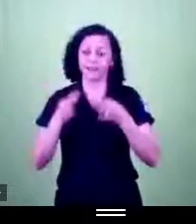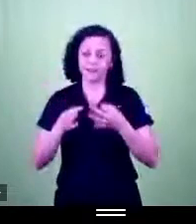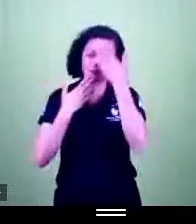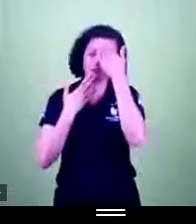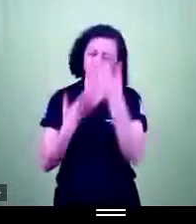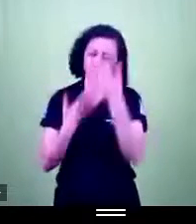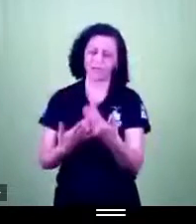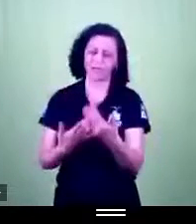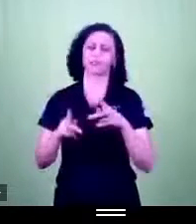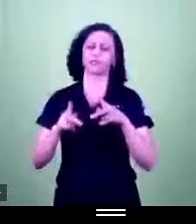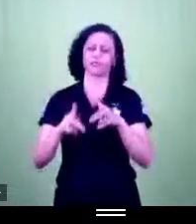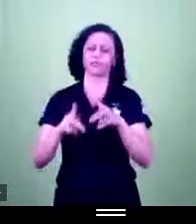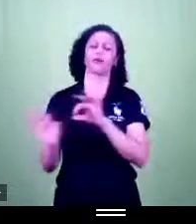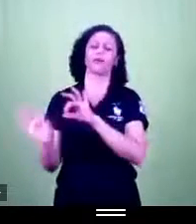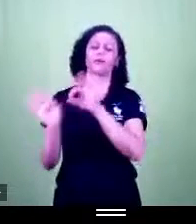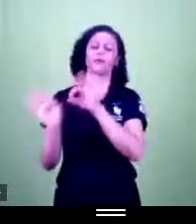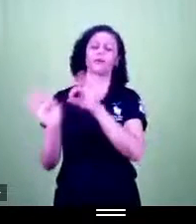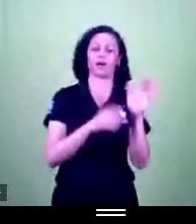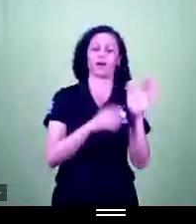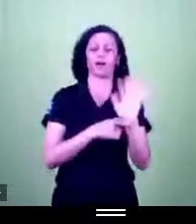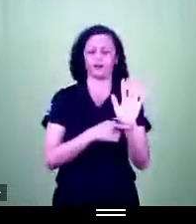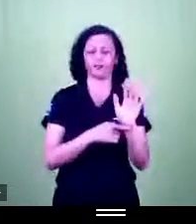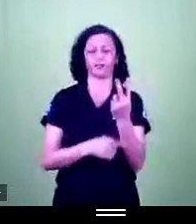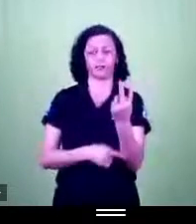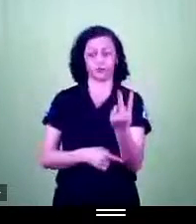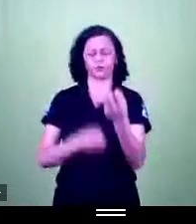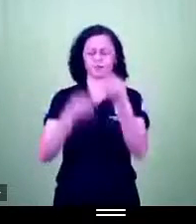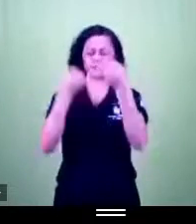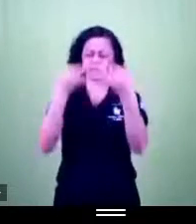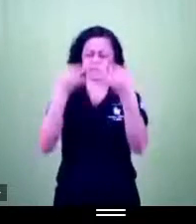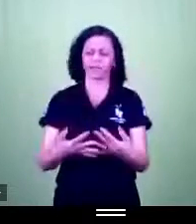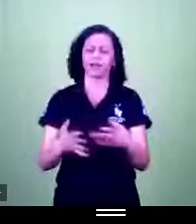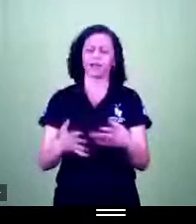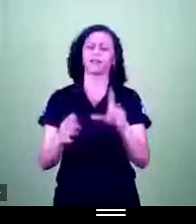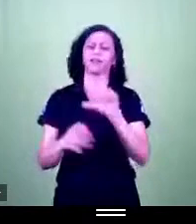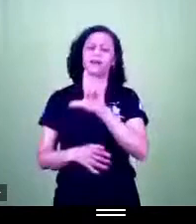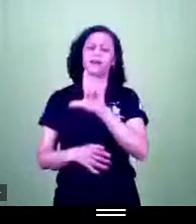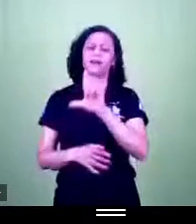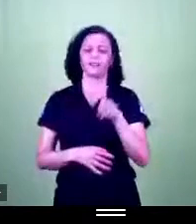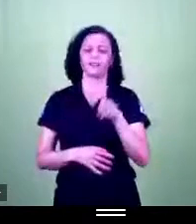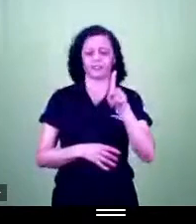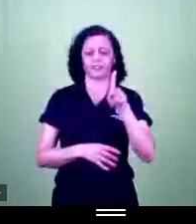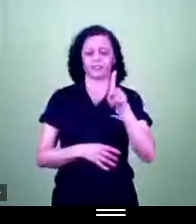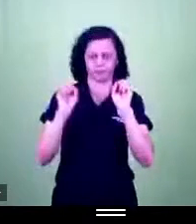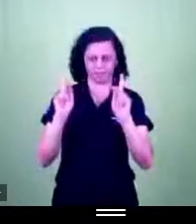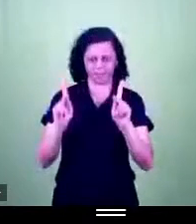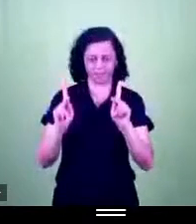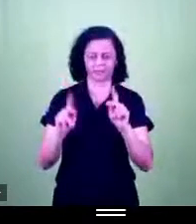parte 2, já diretamente com a explicação das leis de Kirchhoff. Bacana, pessoal? Até daqui a pouco.